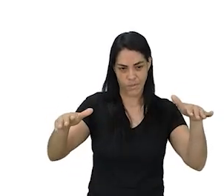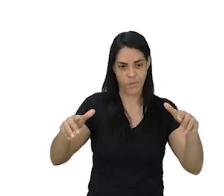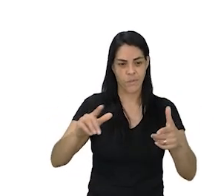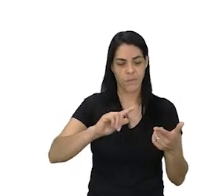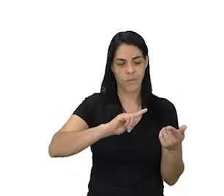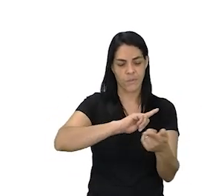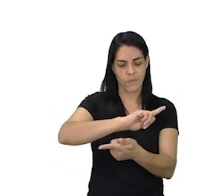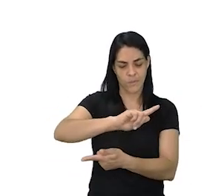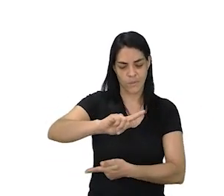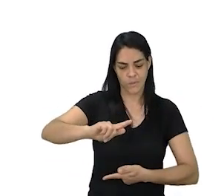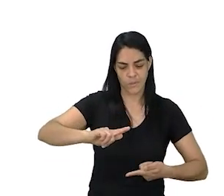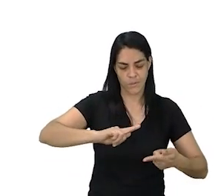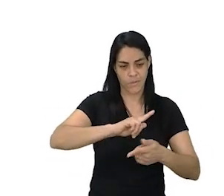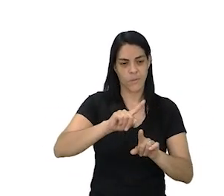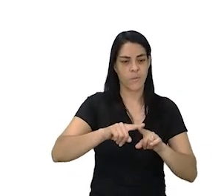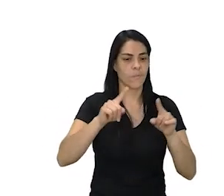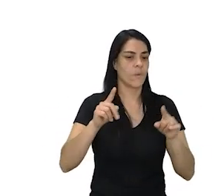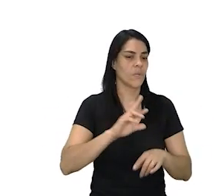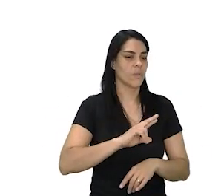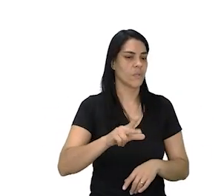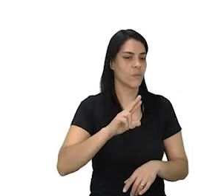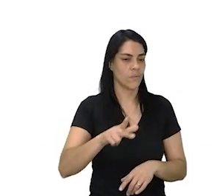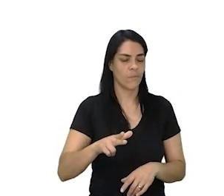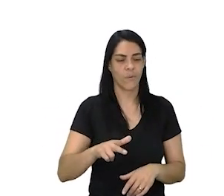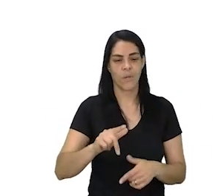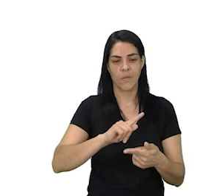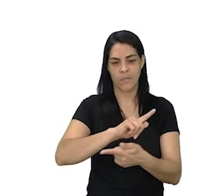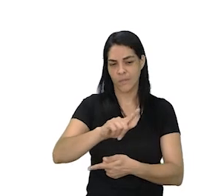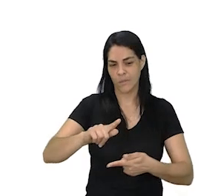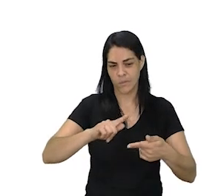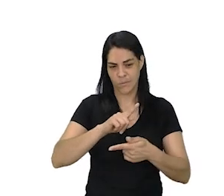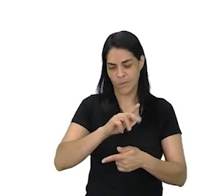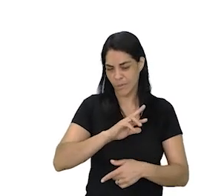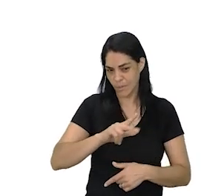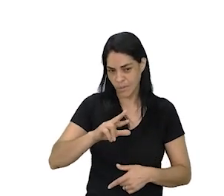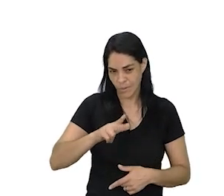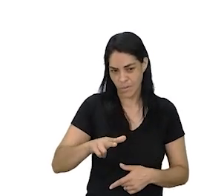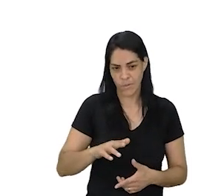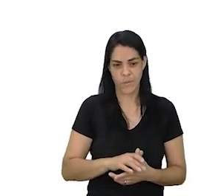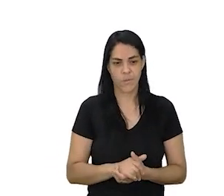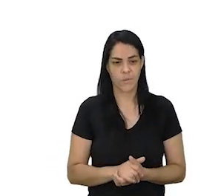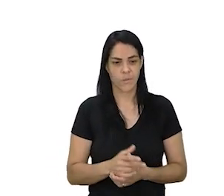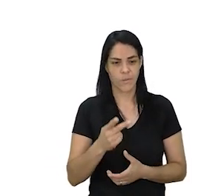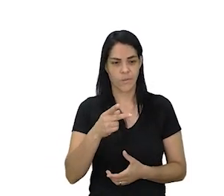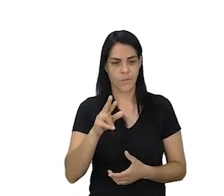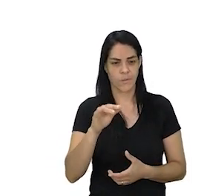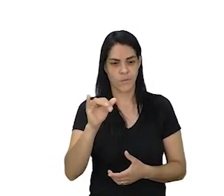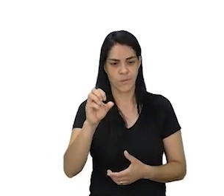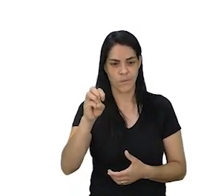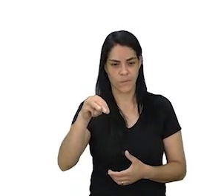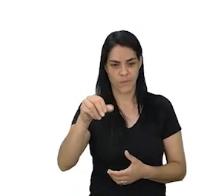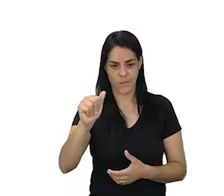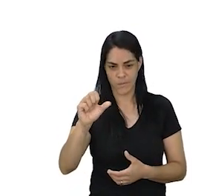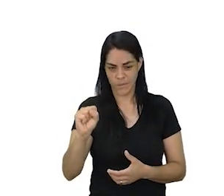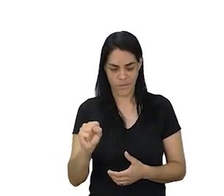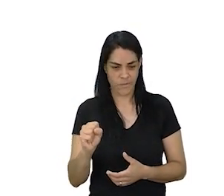geometria, mas não é a geometria das formas, eu não estou falando aqui dos prismas, nem das